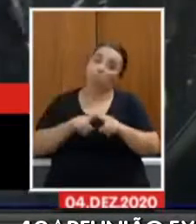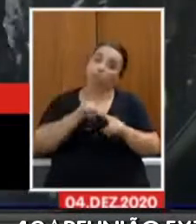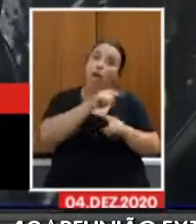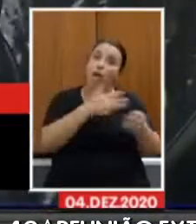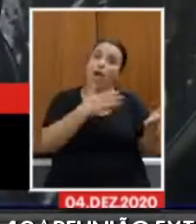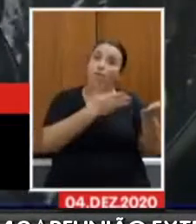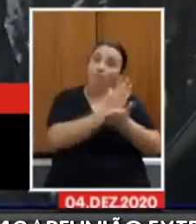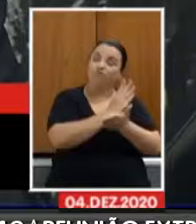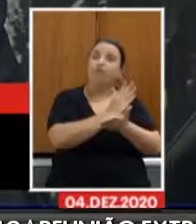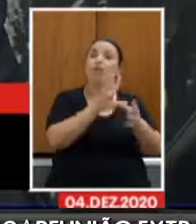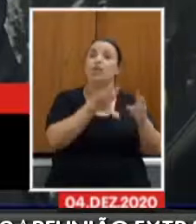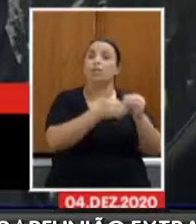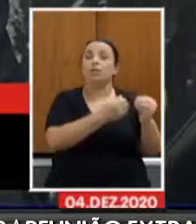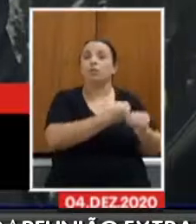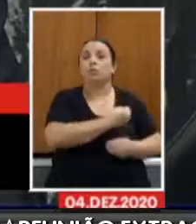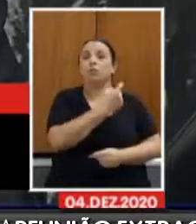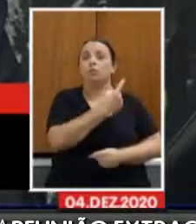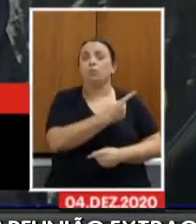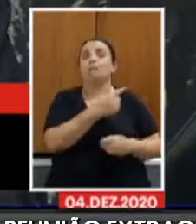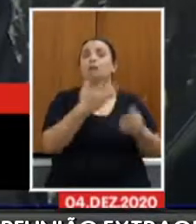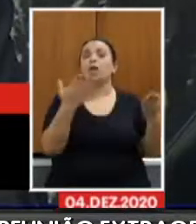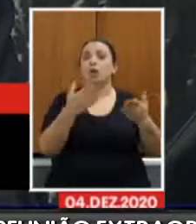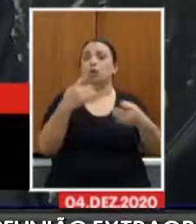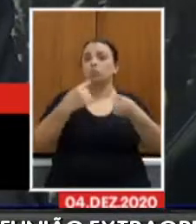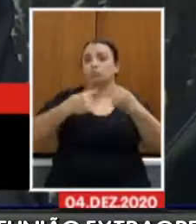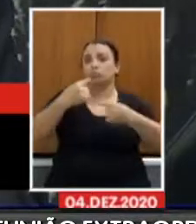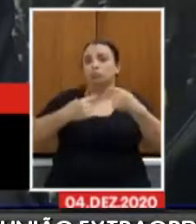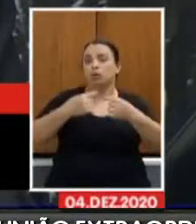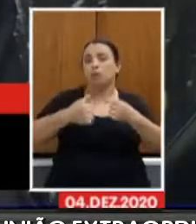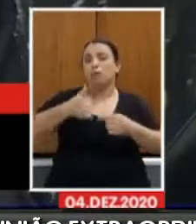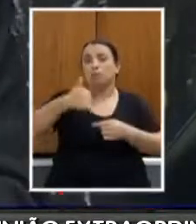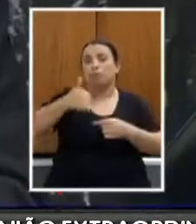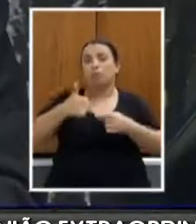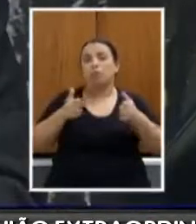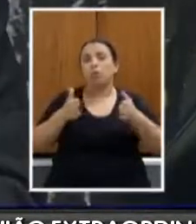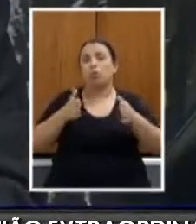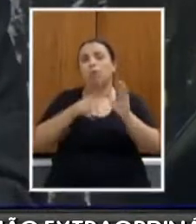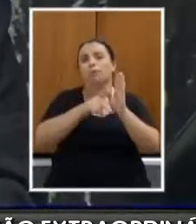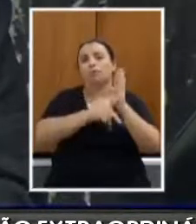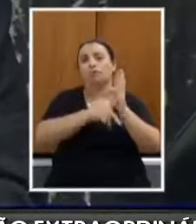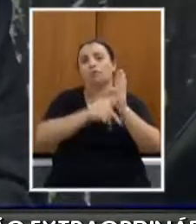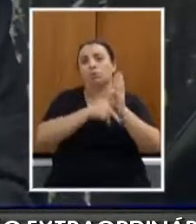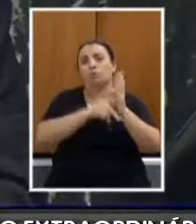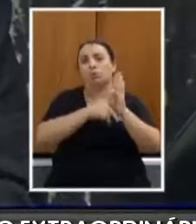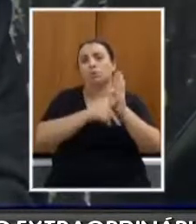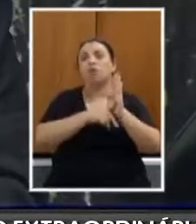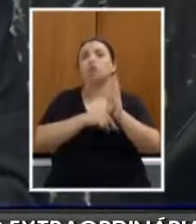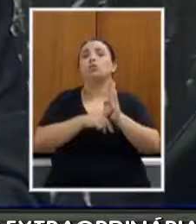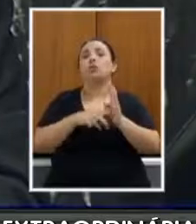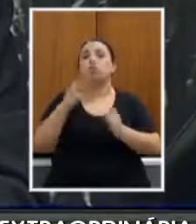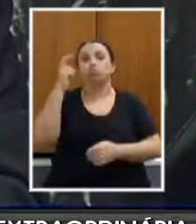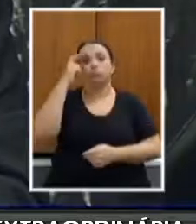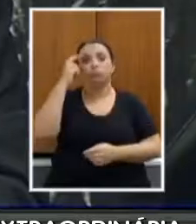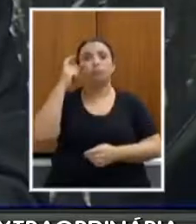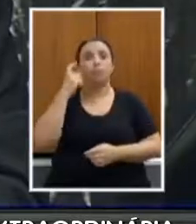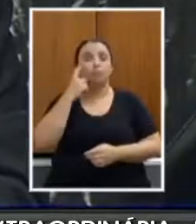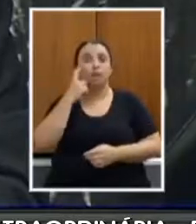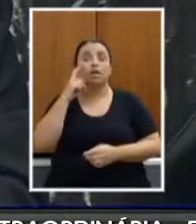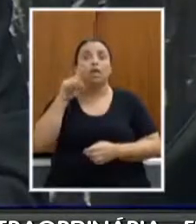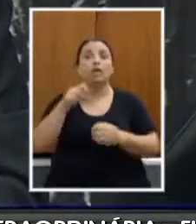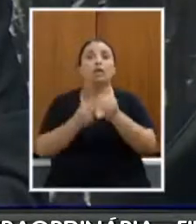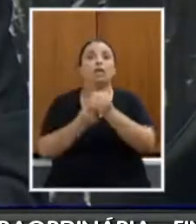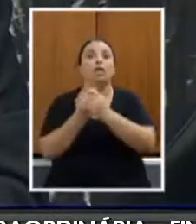1. Discussão em segundo turno do projeto de lei de número 919 de 2019 do deputado Zé Guilherme, que cria